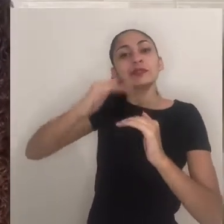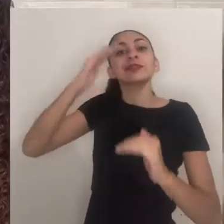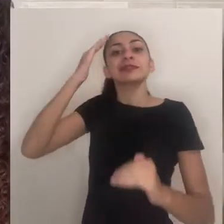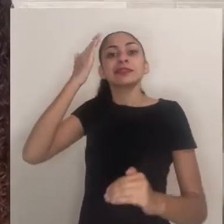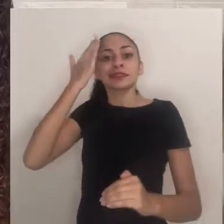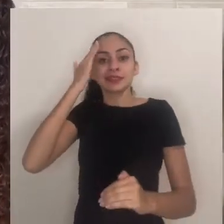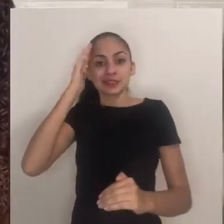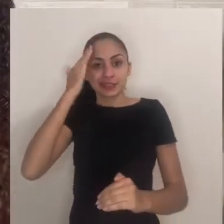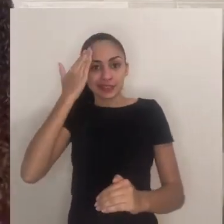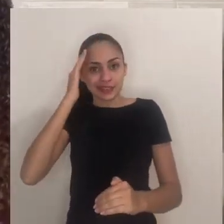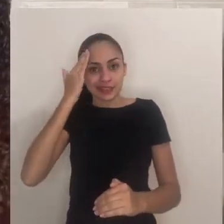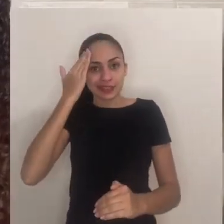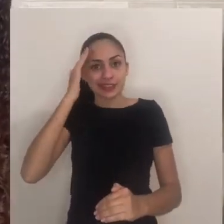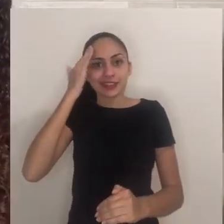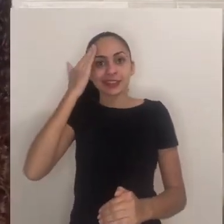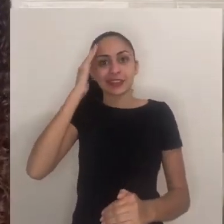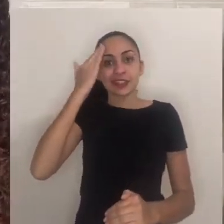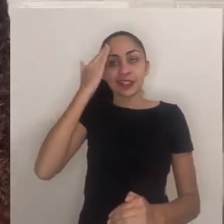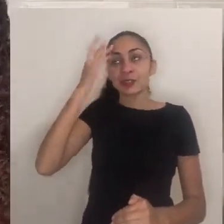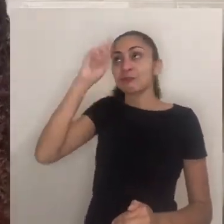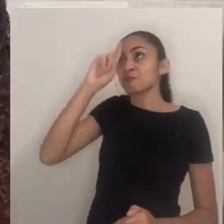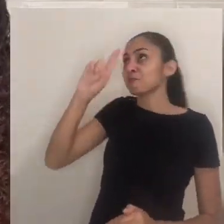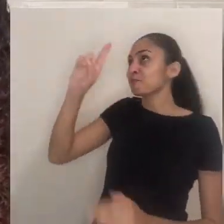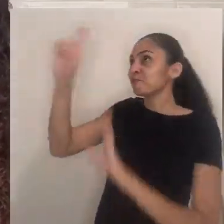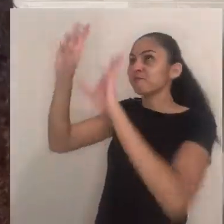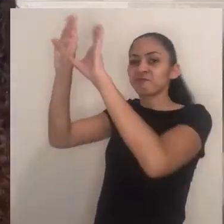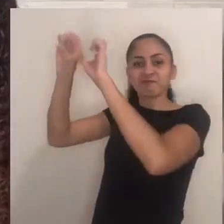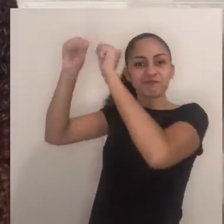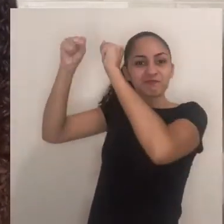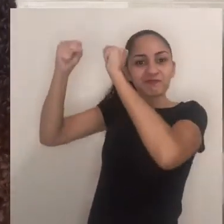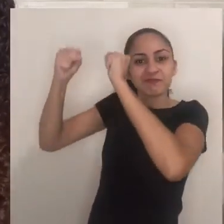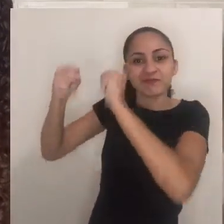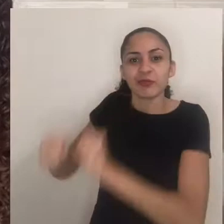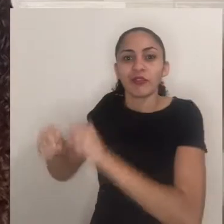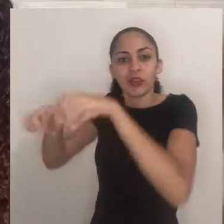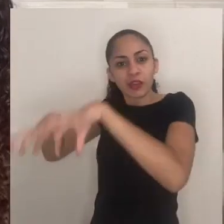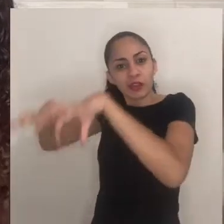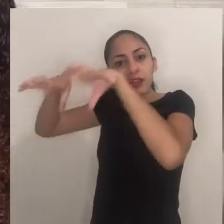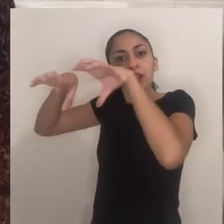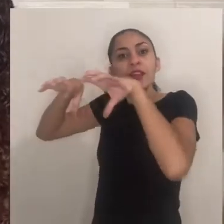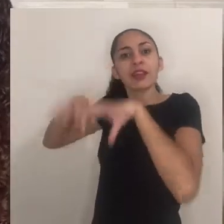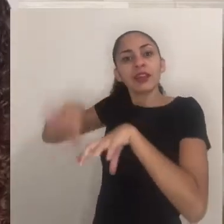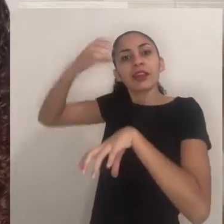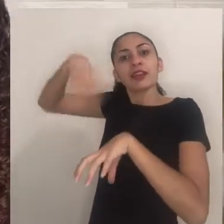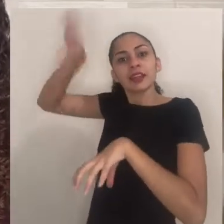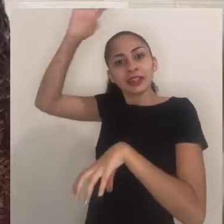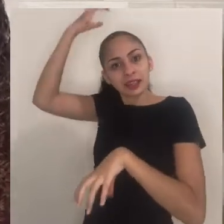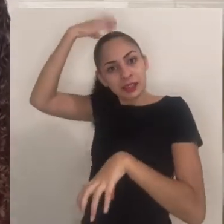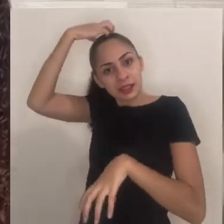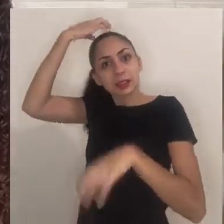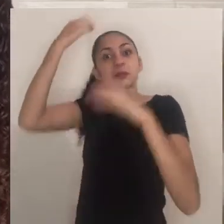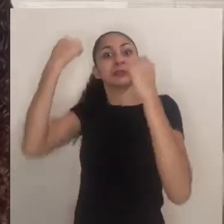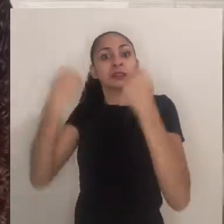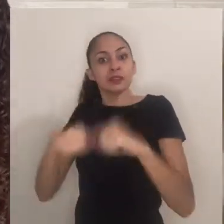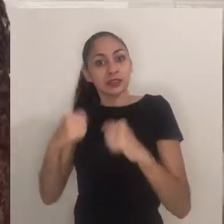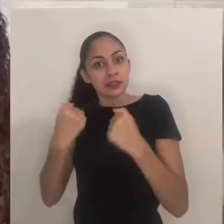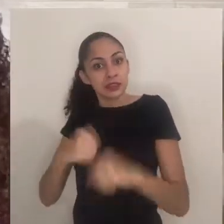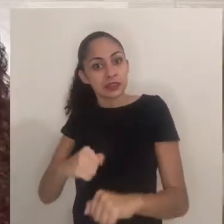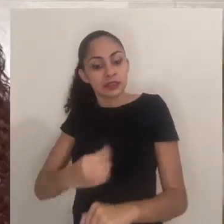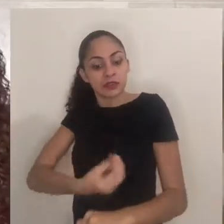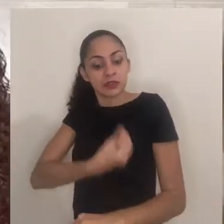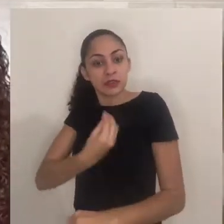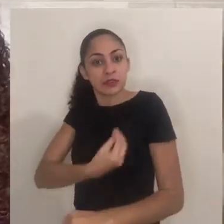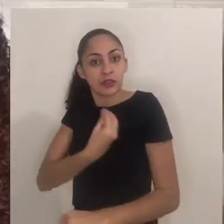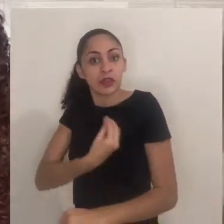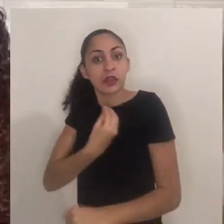gente compreende que a gente ora também por reconhecer, sobretudo, a soberania do nosso Deus e a necessidade que nós temos